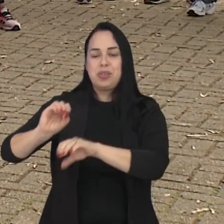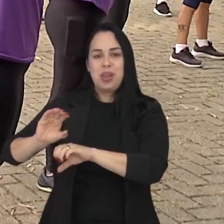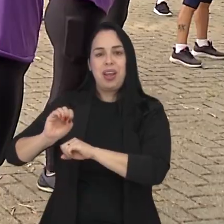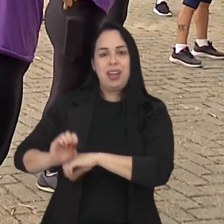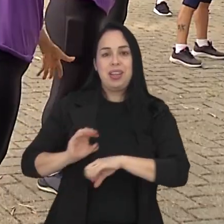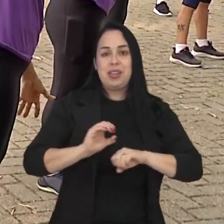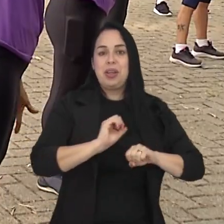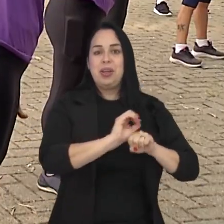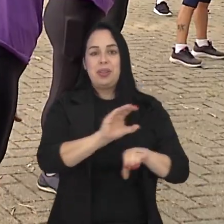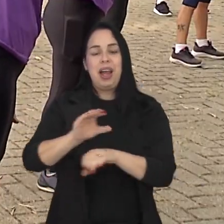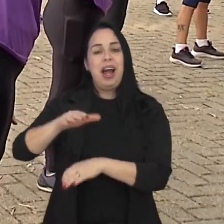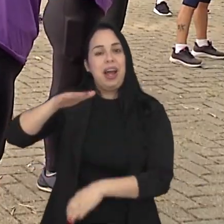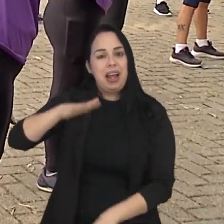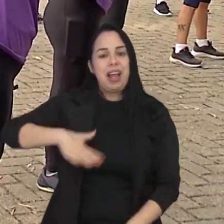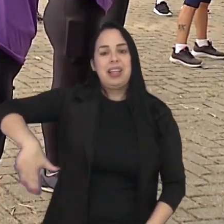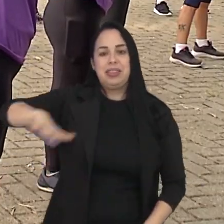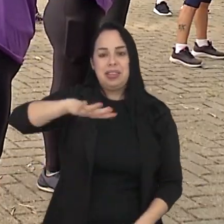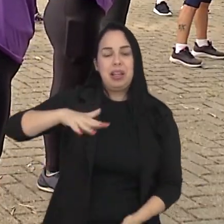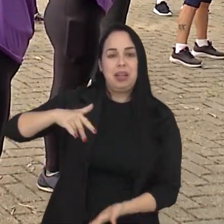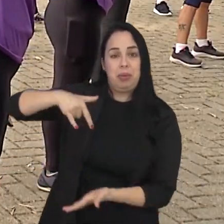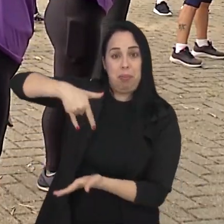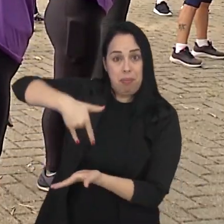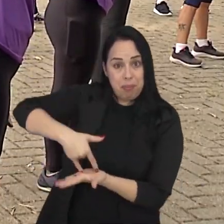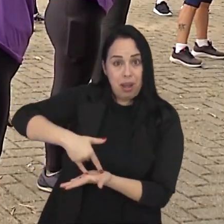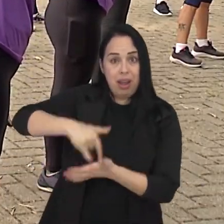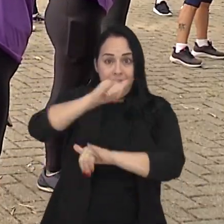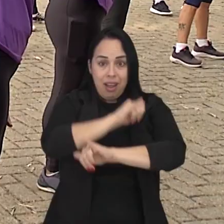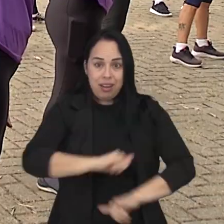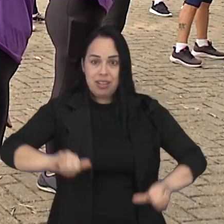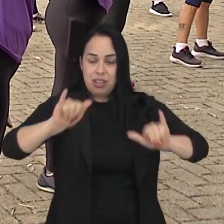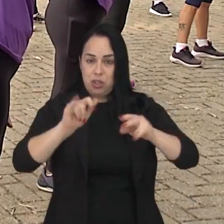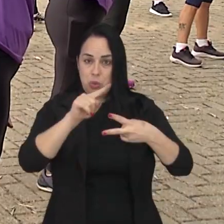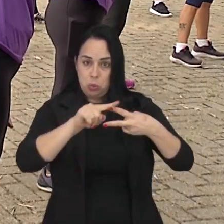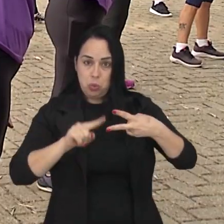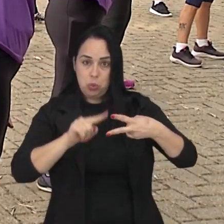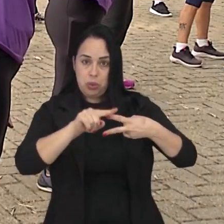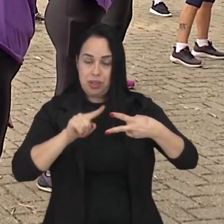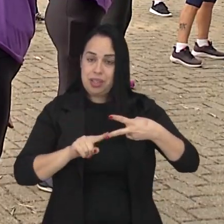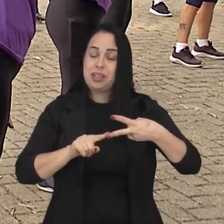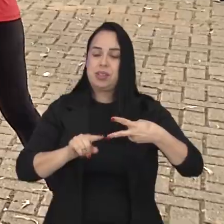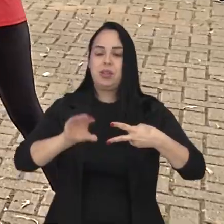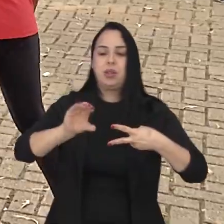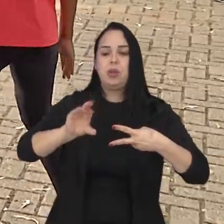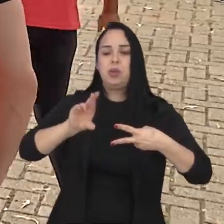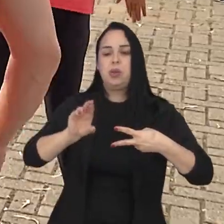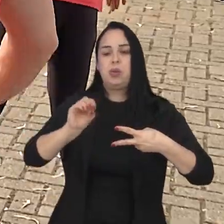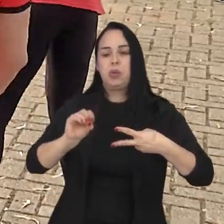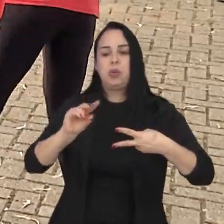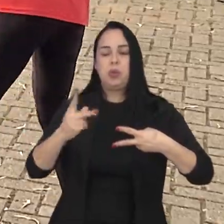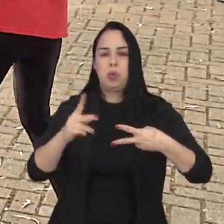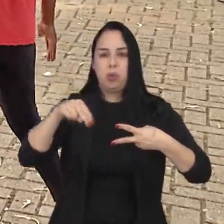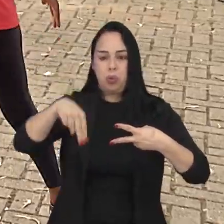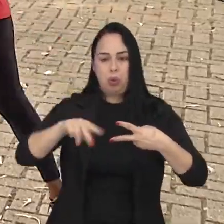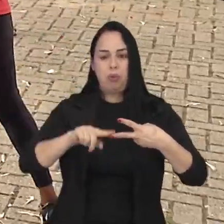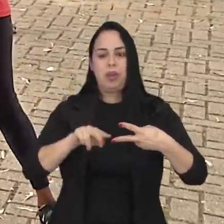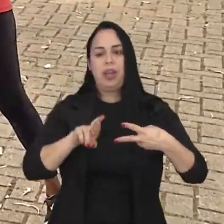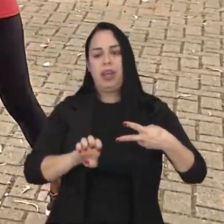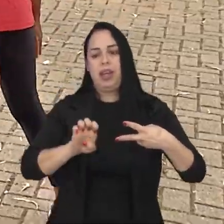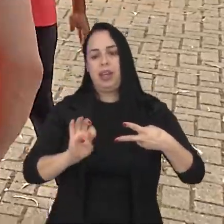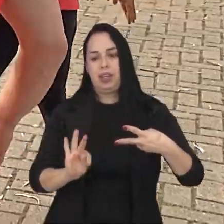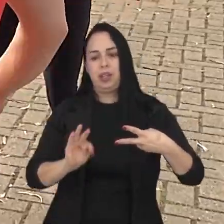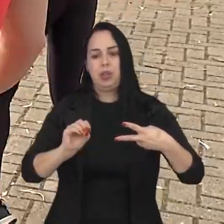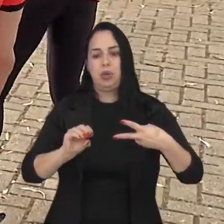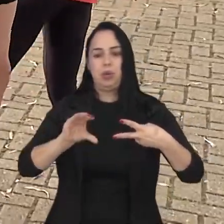população nesta praça do bairro aquários a campanha envolve principalmente duas doenças cron e